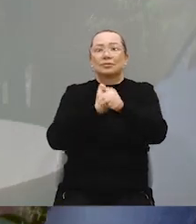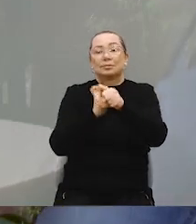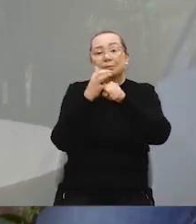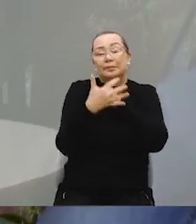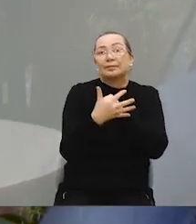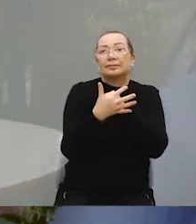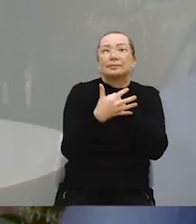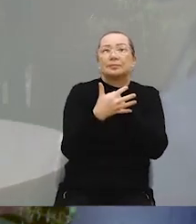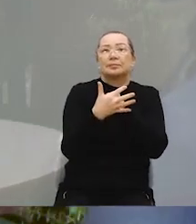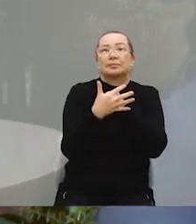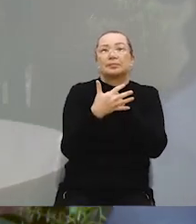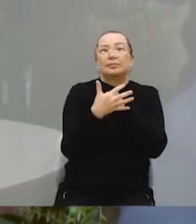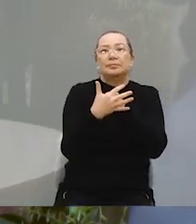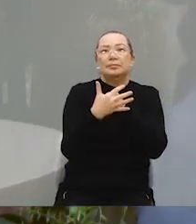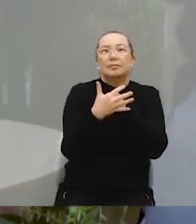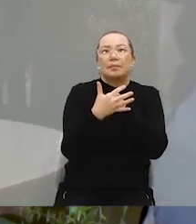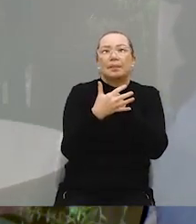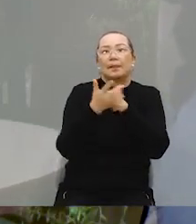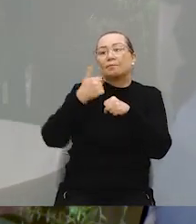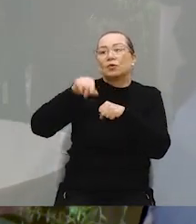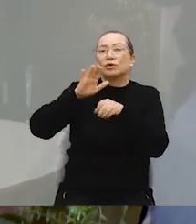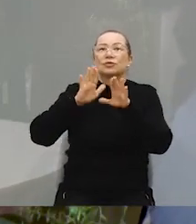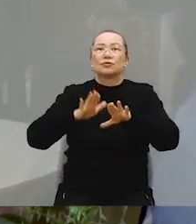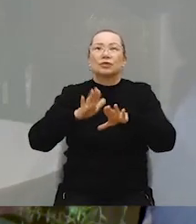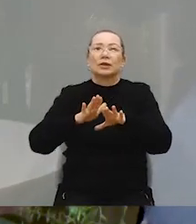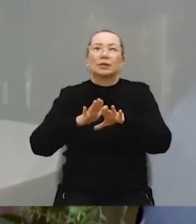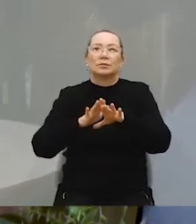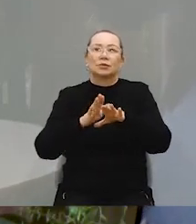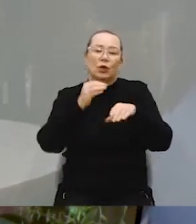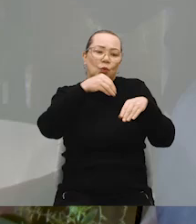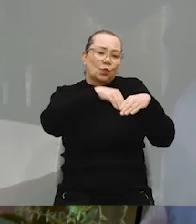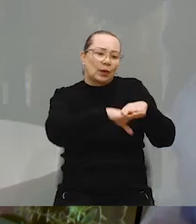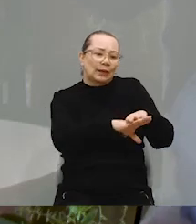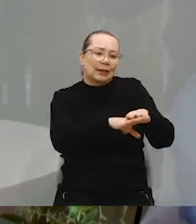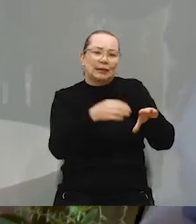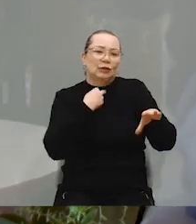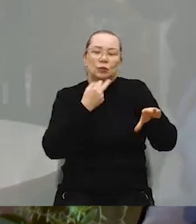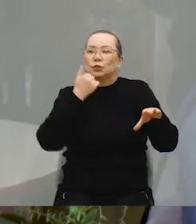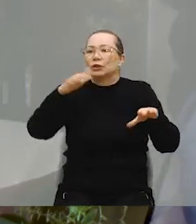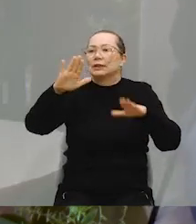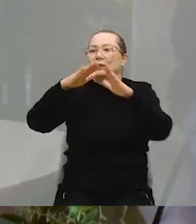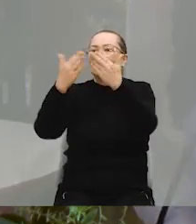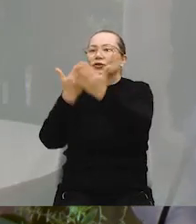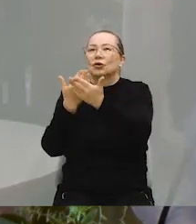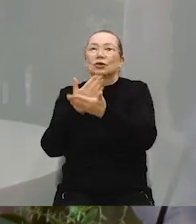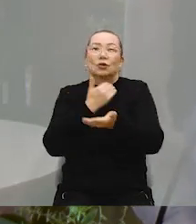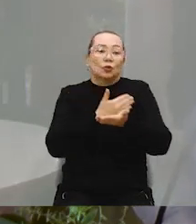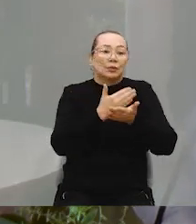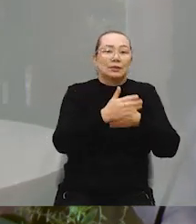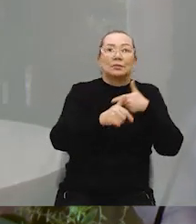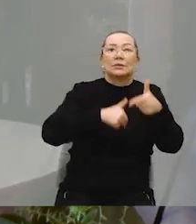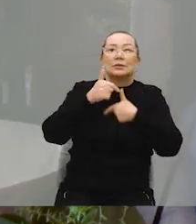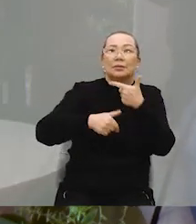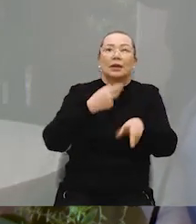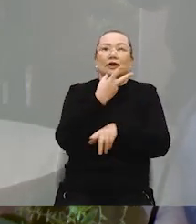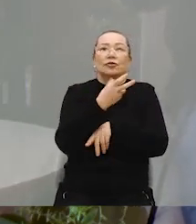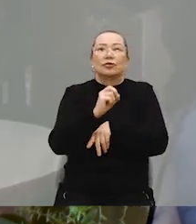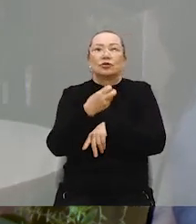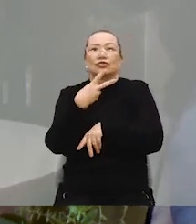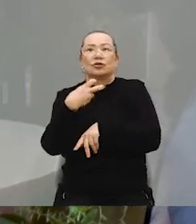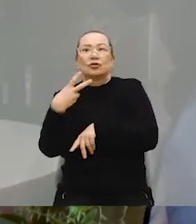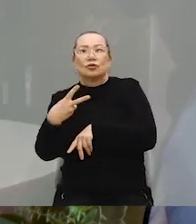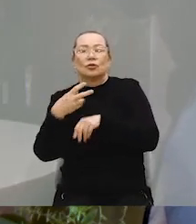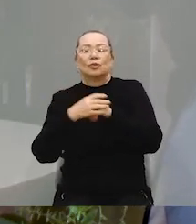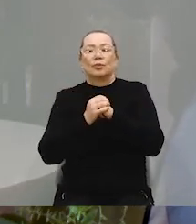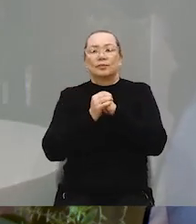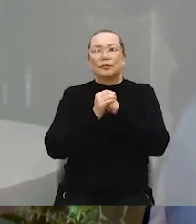pandemia, né? E a gente ficou praticamente encaixotado, sem poder ir nas escolas. A gente começou a trabalhar em 2022 com ela,